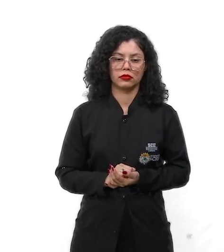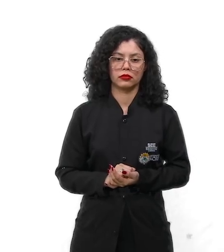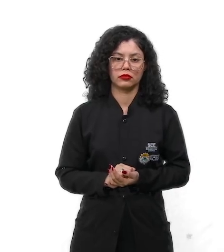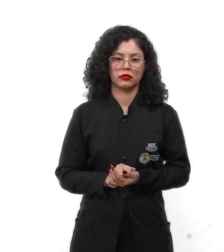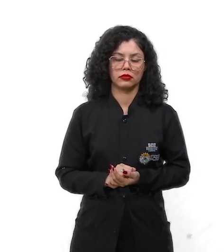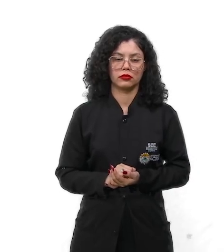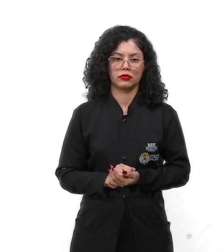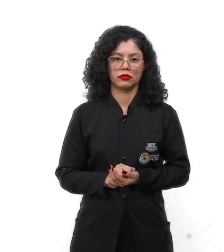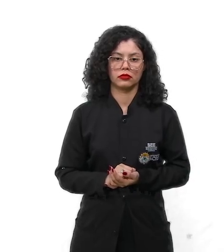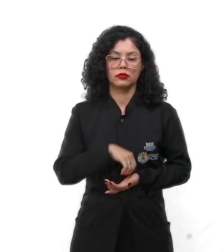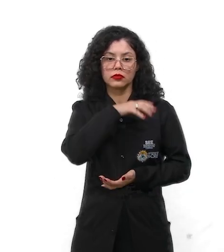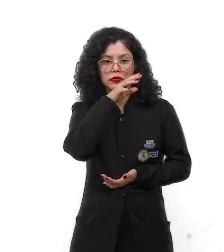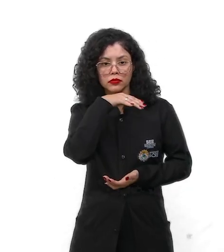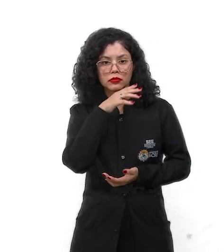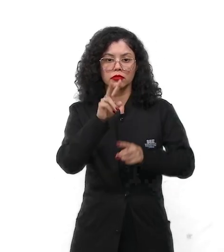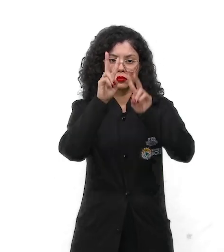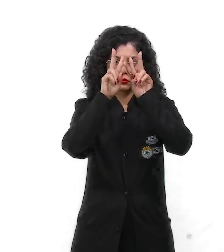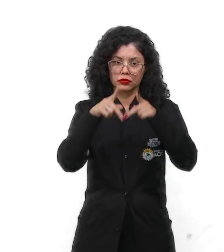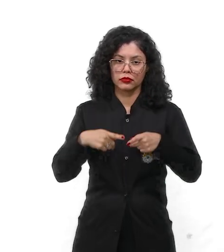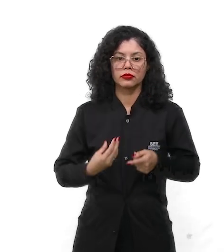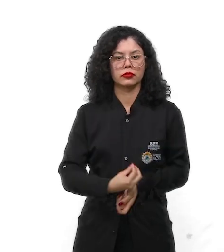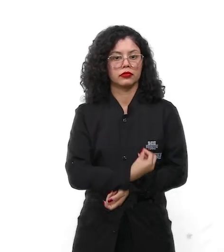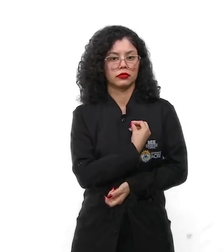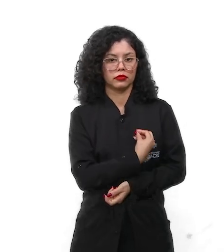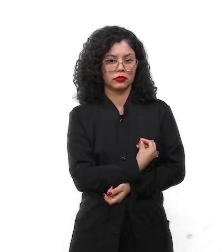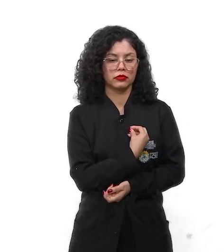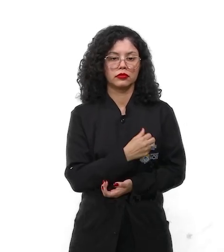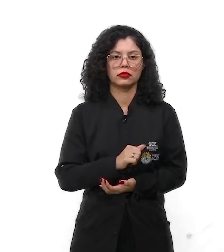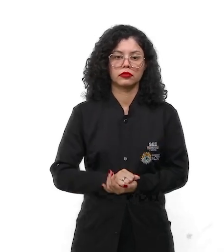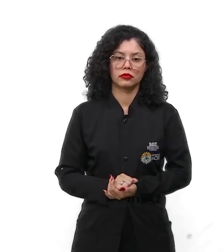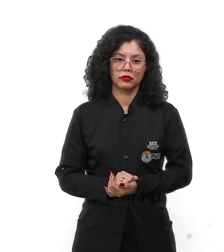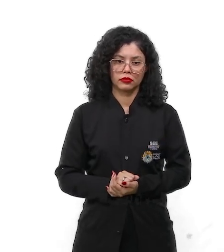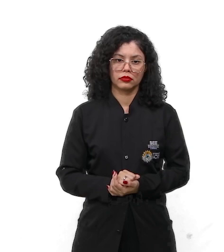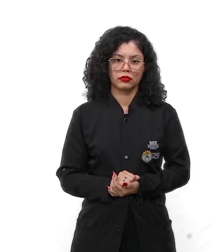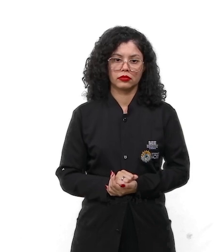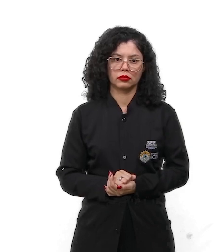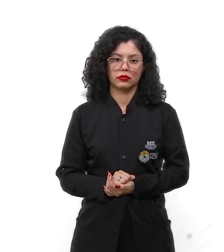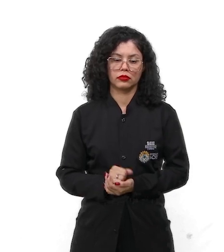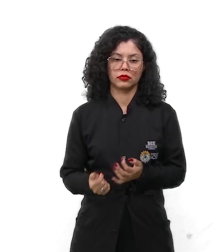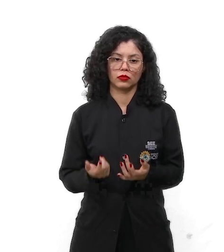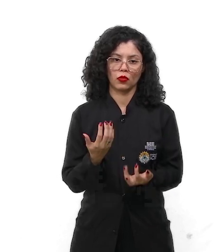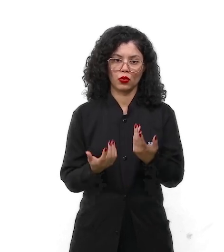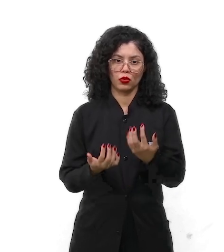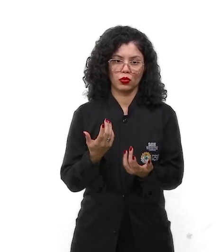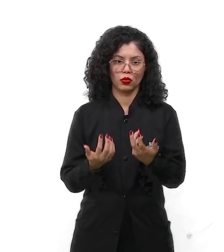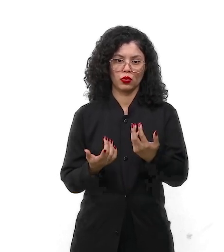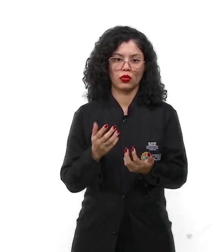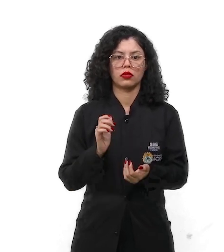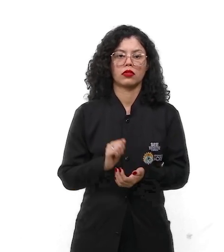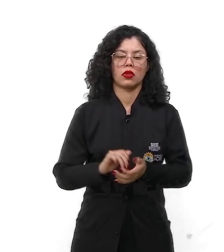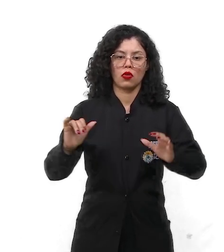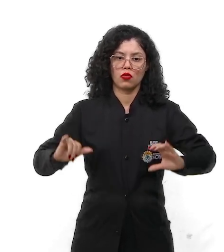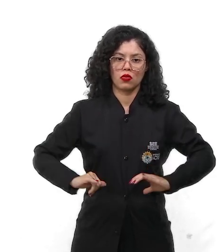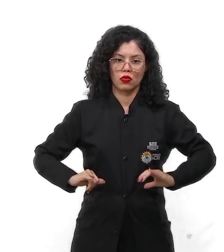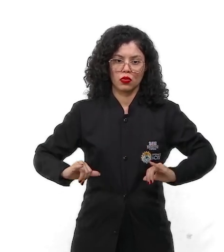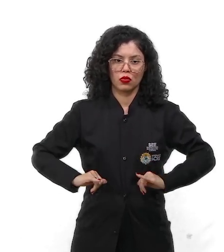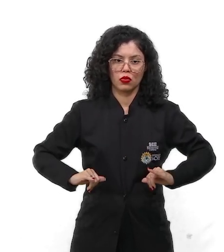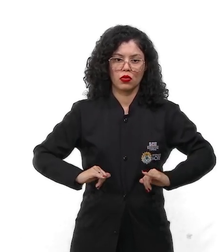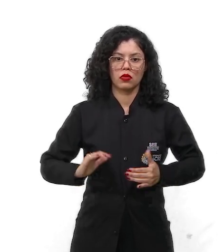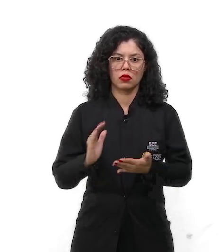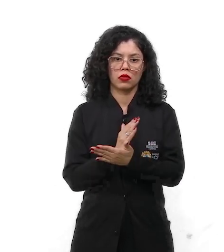uma pessoa, um animal, um ser vivo, ele foi queimado, se ele sofreu uma morte